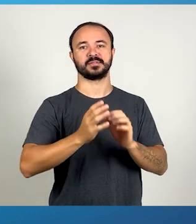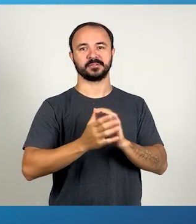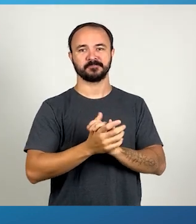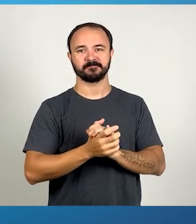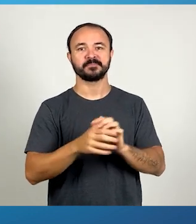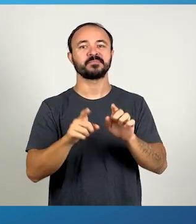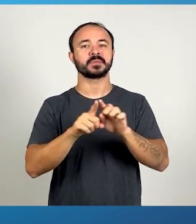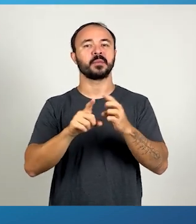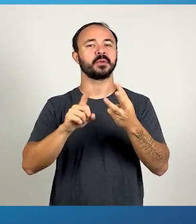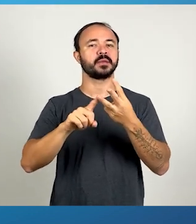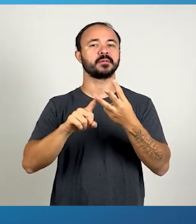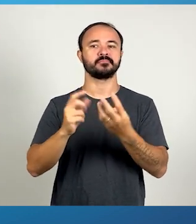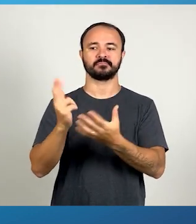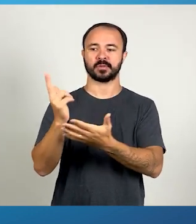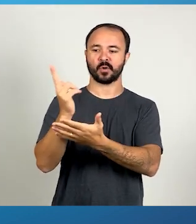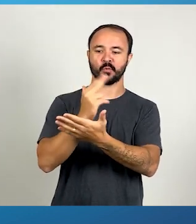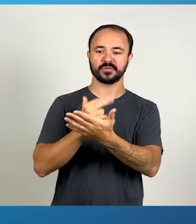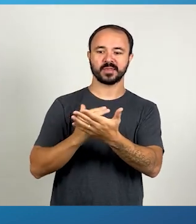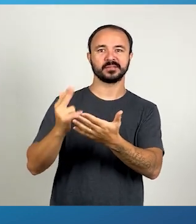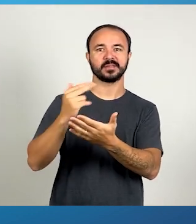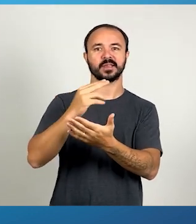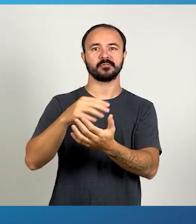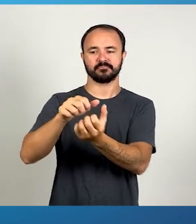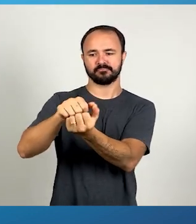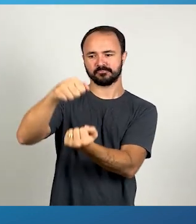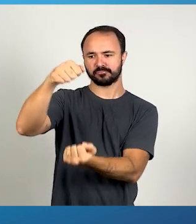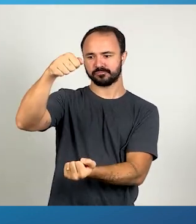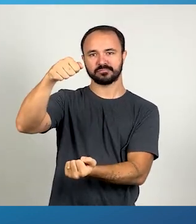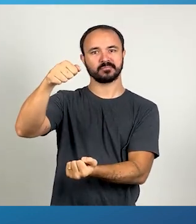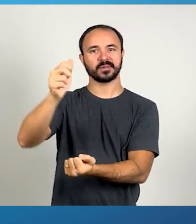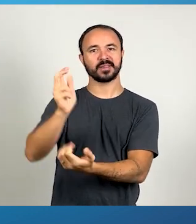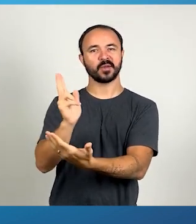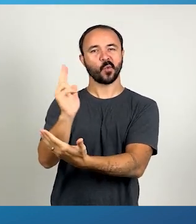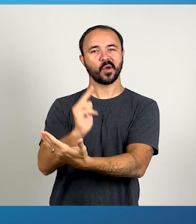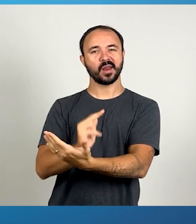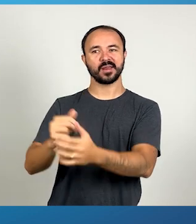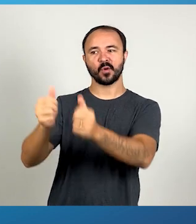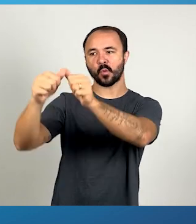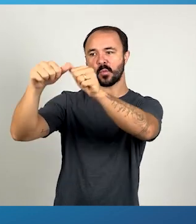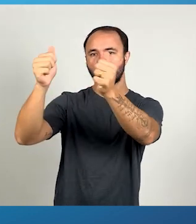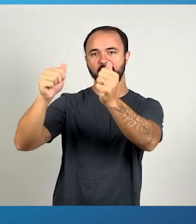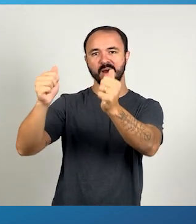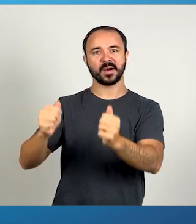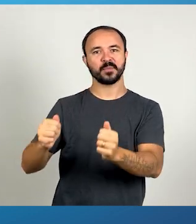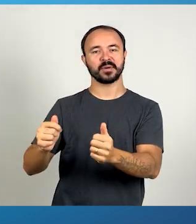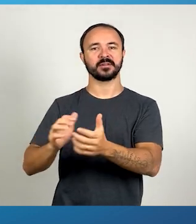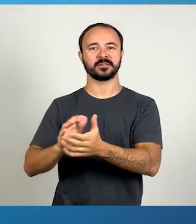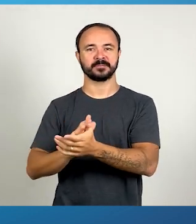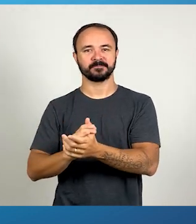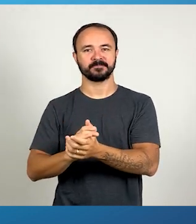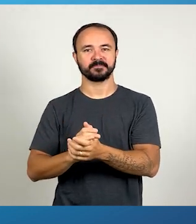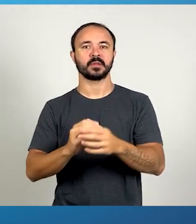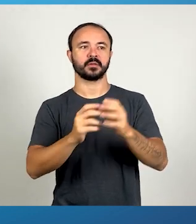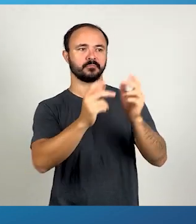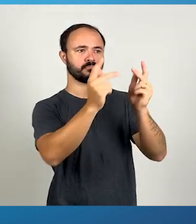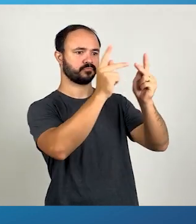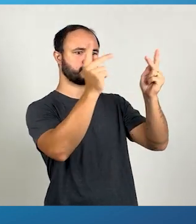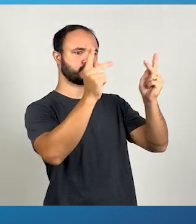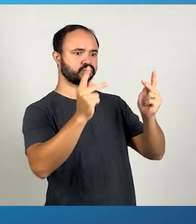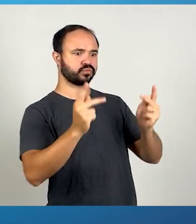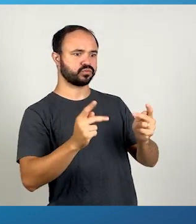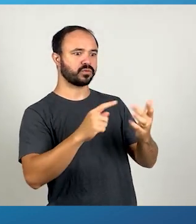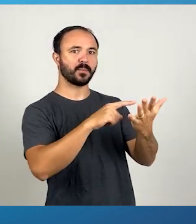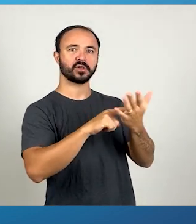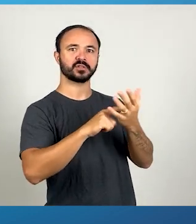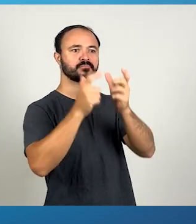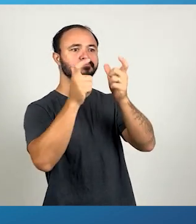um desenho de um mapa, o mapa de Garçu, um dos mapas mais antigos que se tem história. Nós temos aqui,